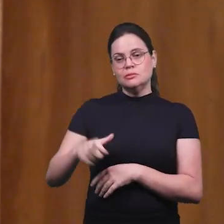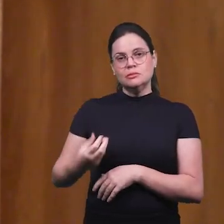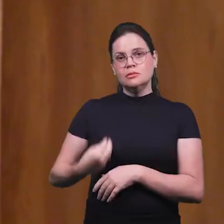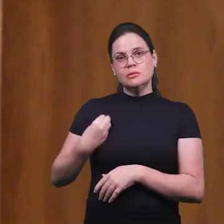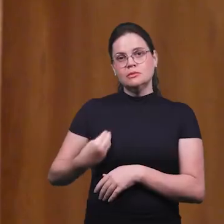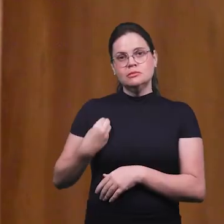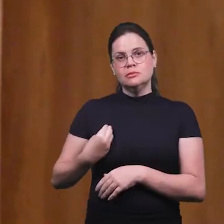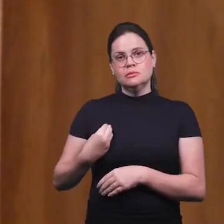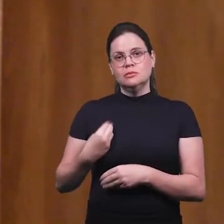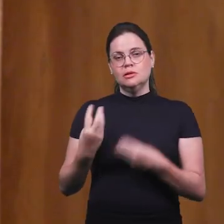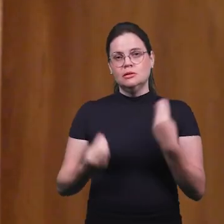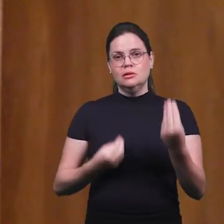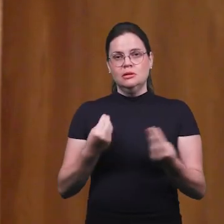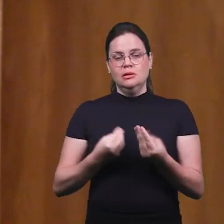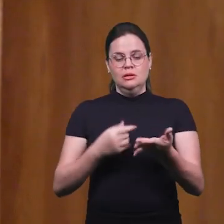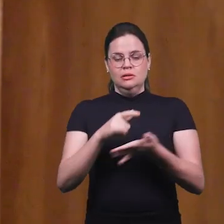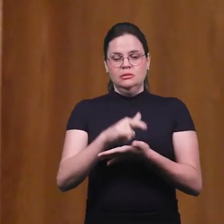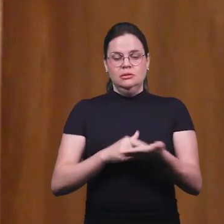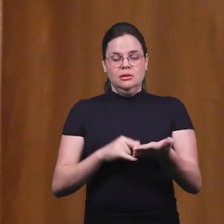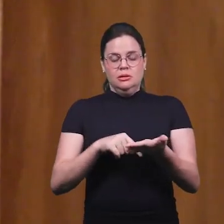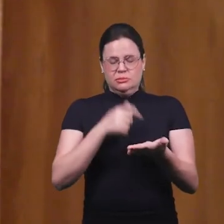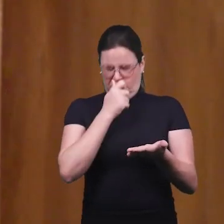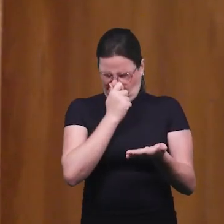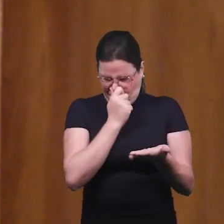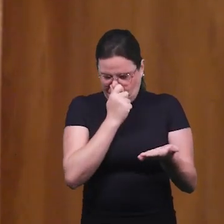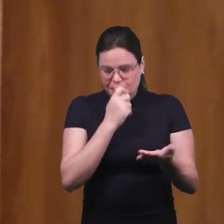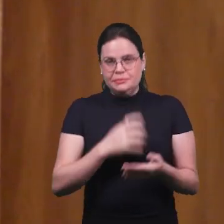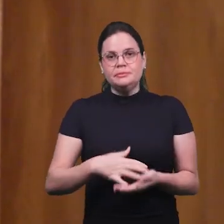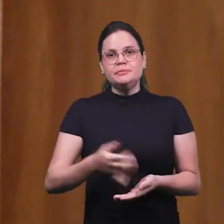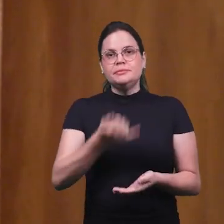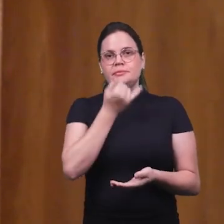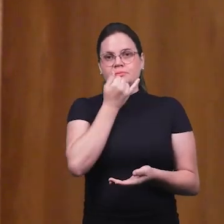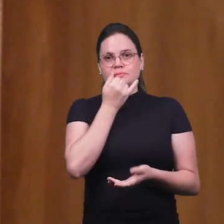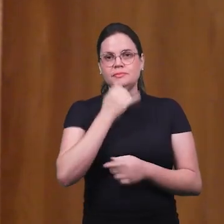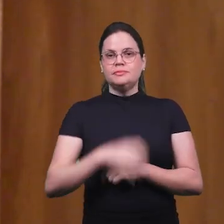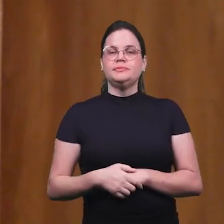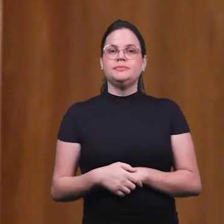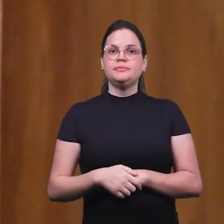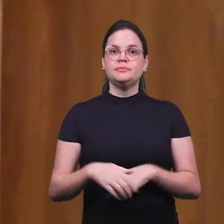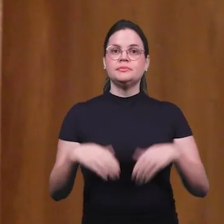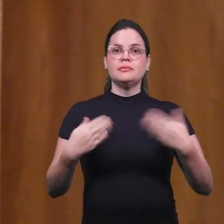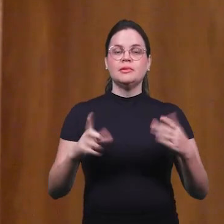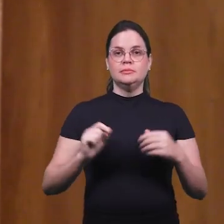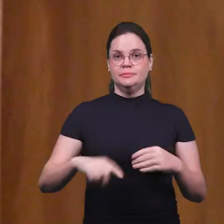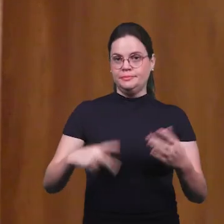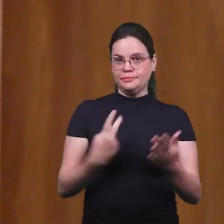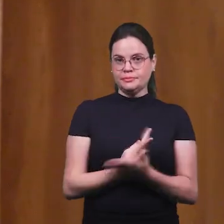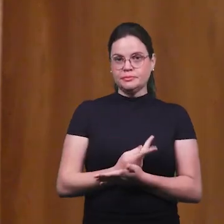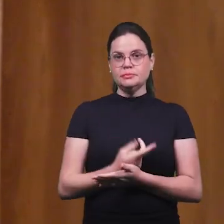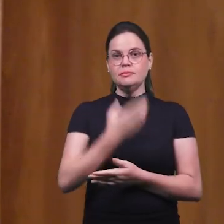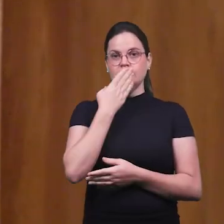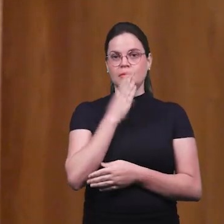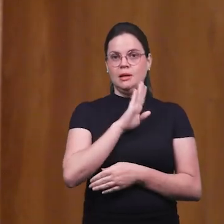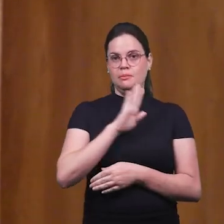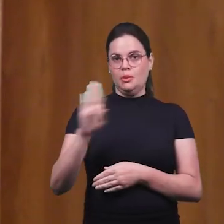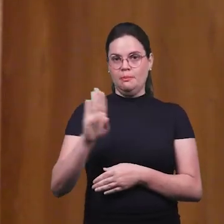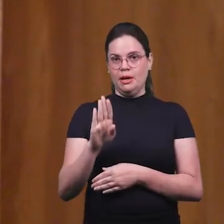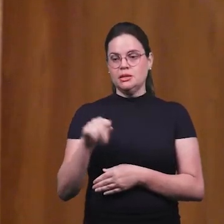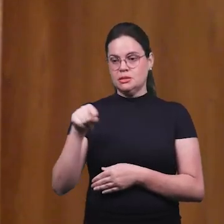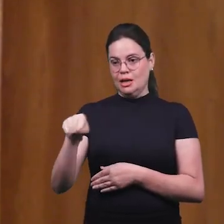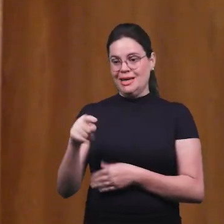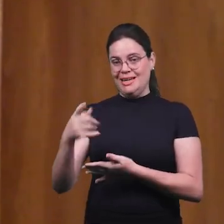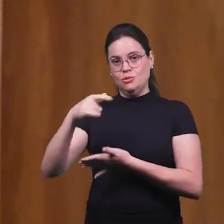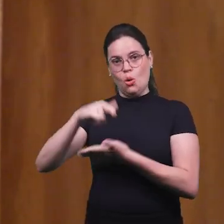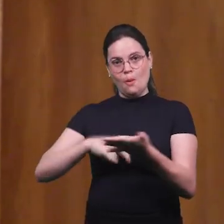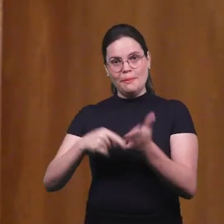tem eficácia jurídica, digamos assim. Né? No plano jurídico, ele permanece apenas uma promessa. Então, para que essa promessa se cumpra, para que